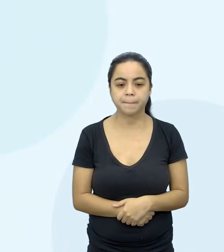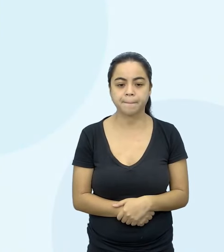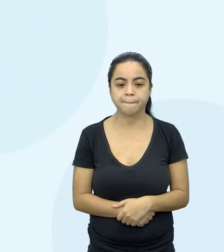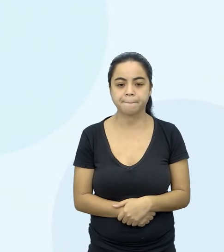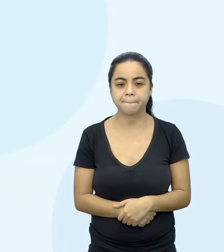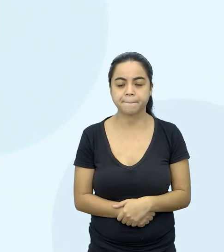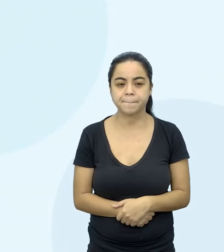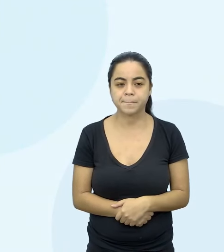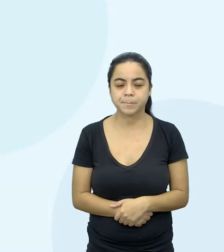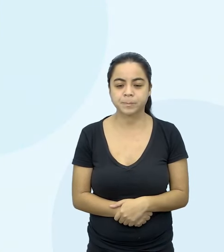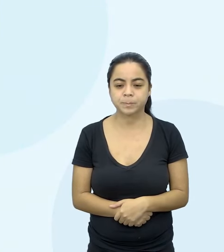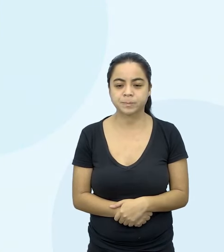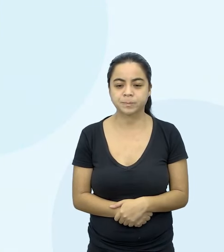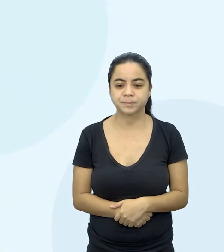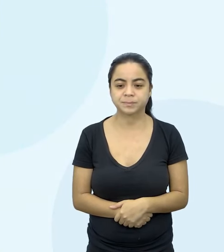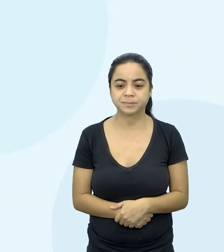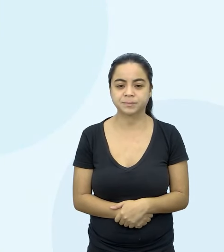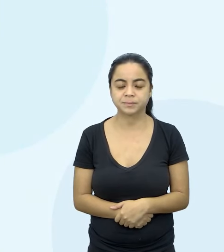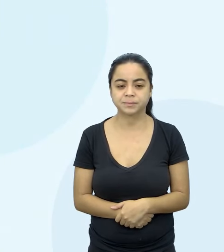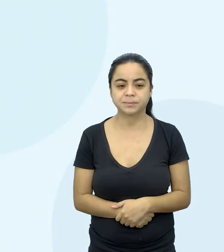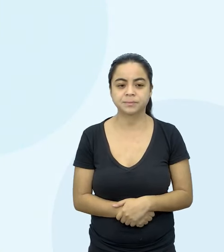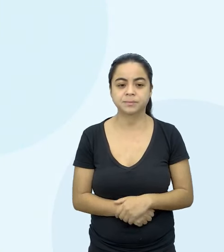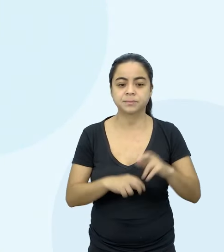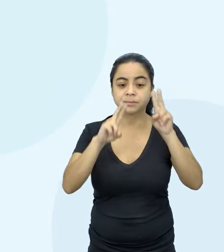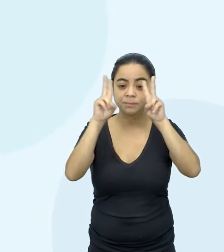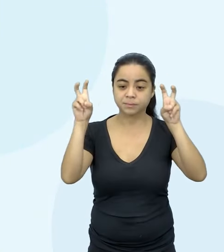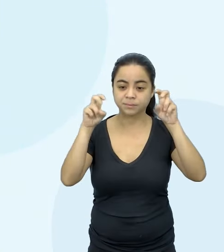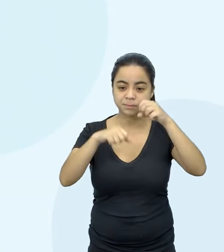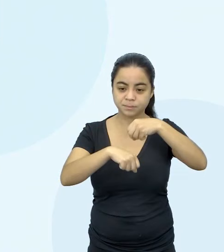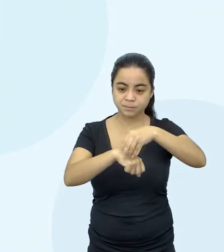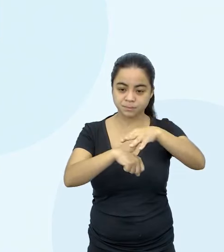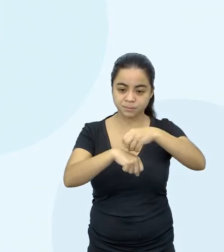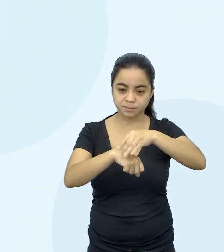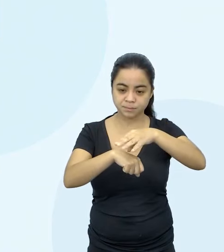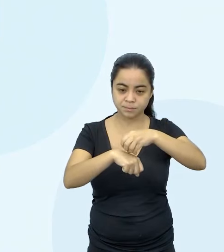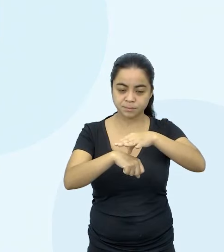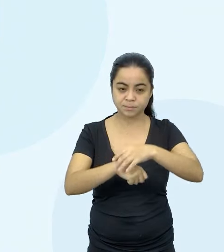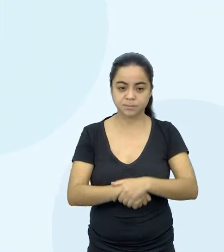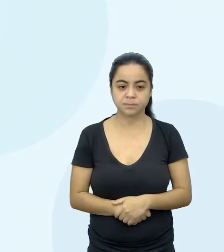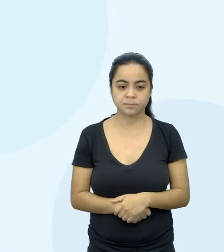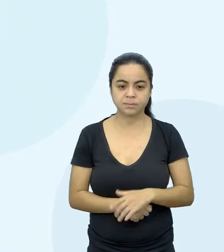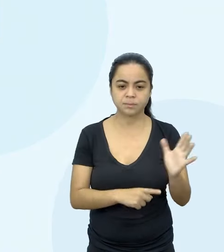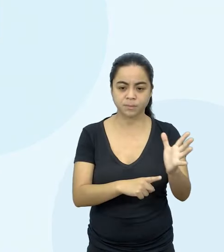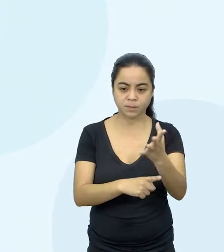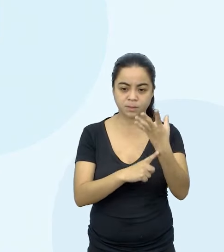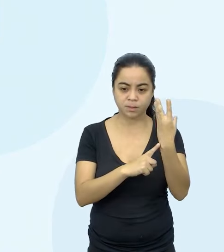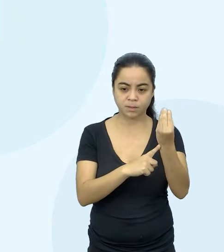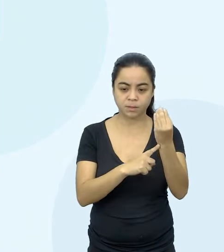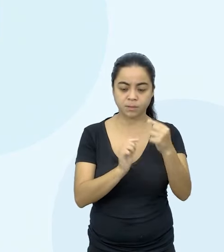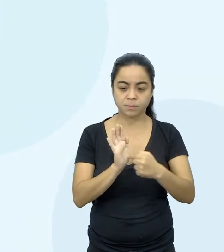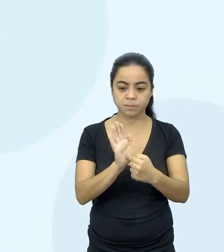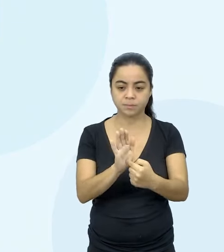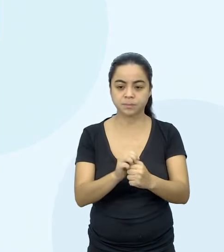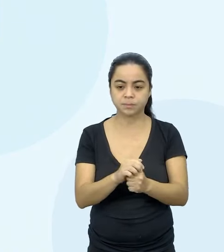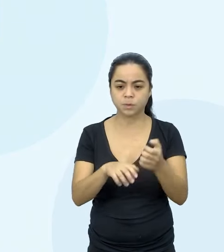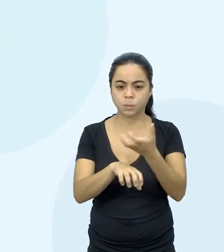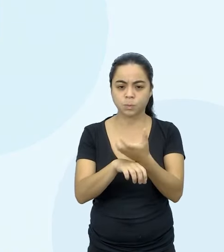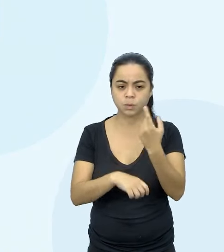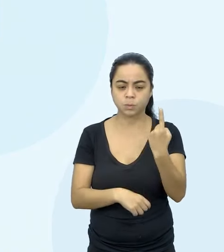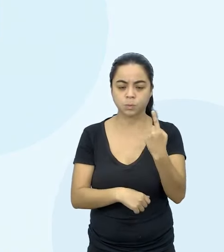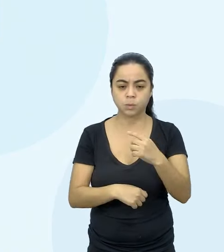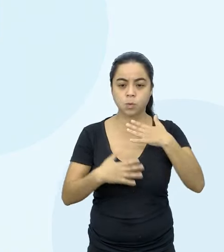aqui, que é as sugestões, né? Então, de expressão artística, que é o precomponente 1,